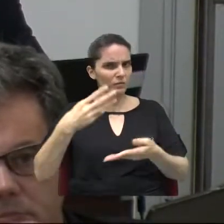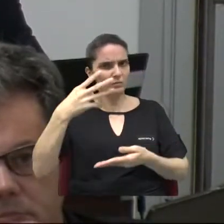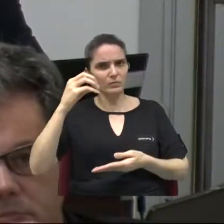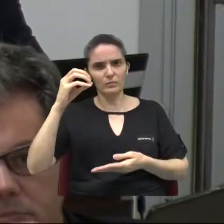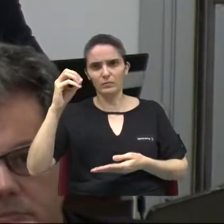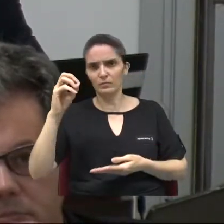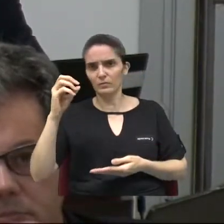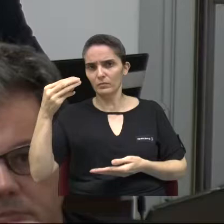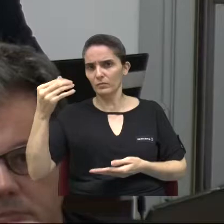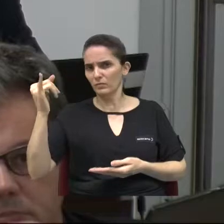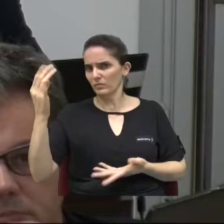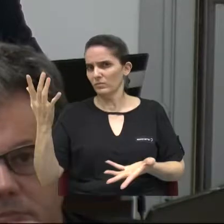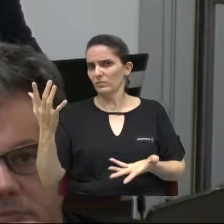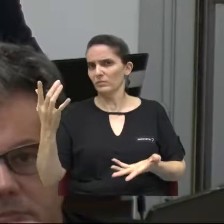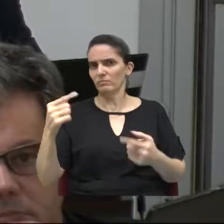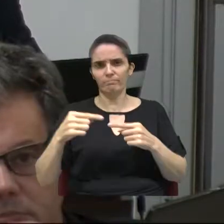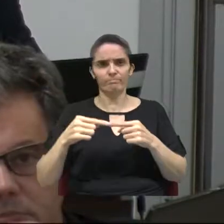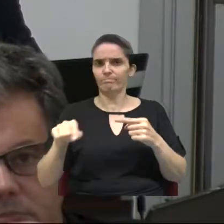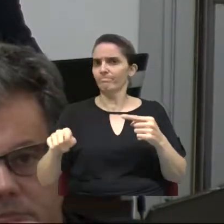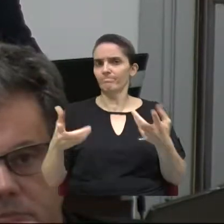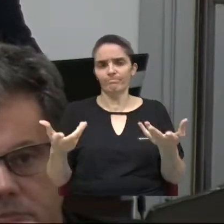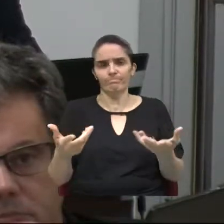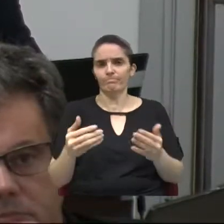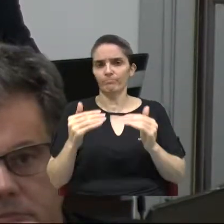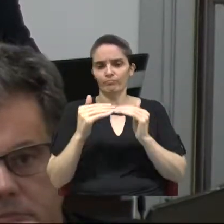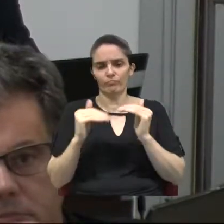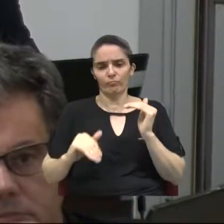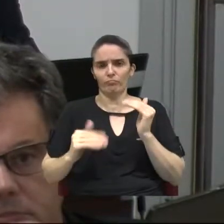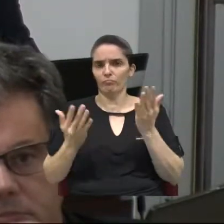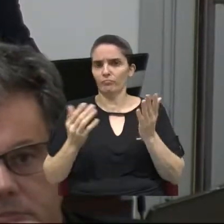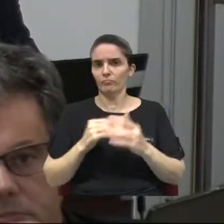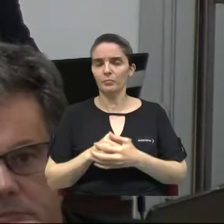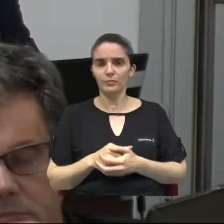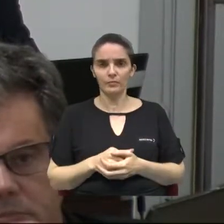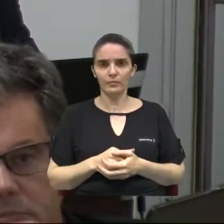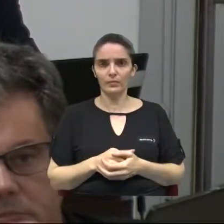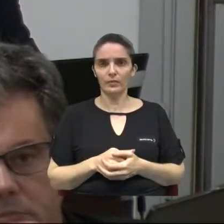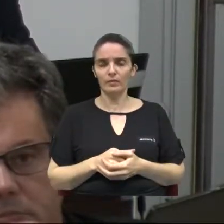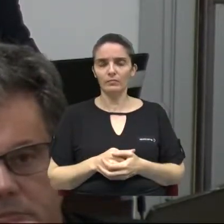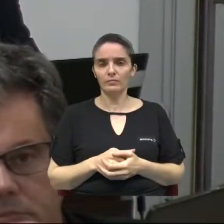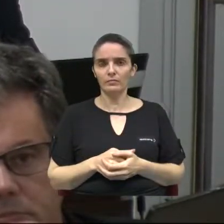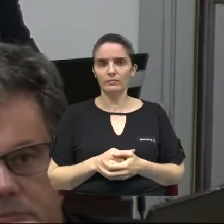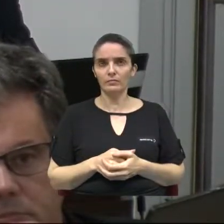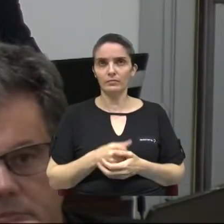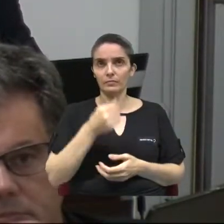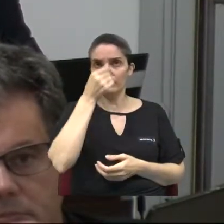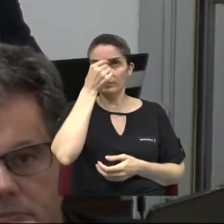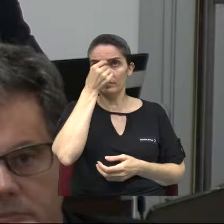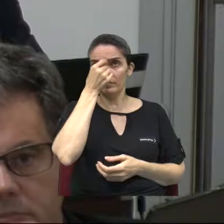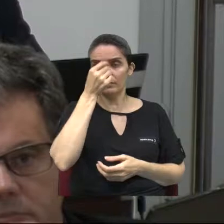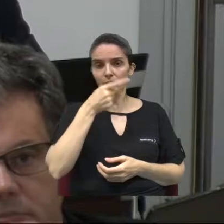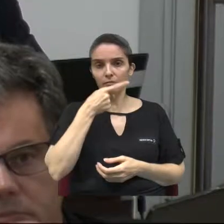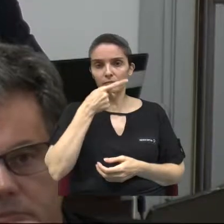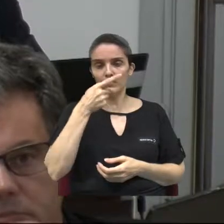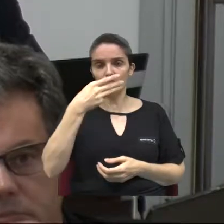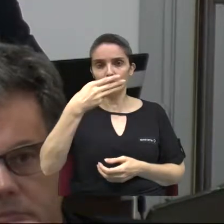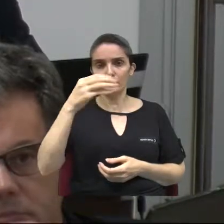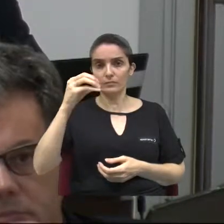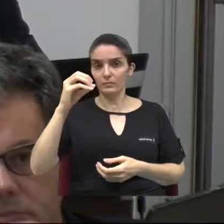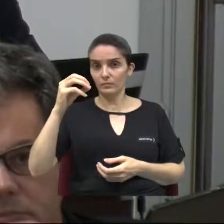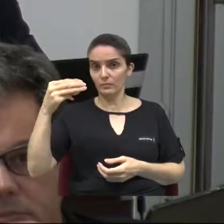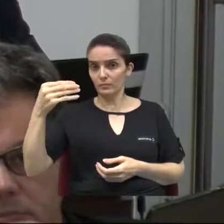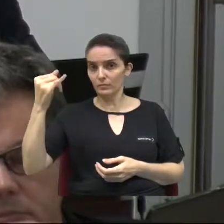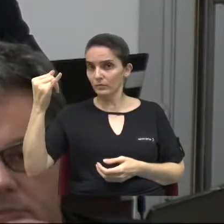É incoerente. No mínimo incoerente na situação que a gente está passando hoje. E aí, Jorge, falar de 300 milhões não é